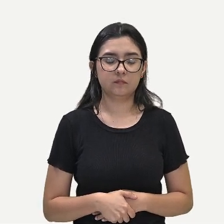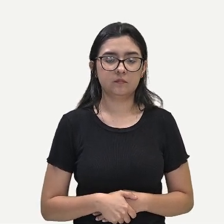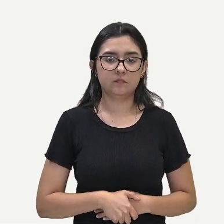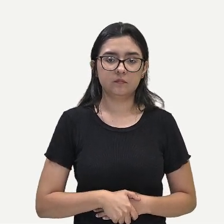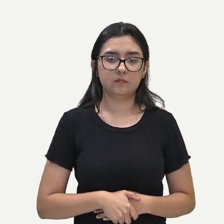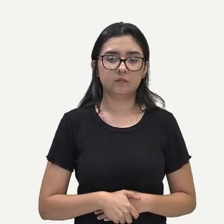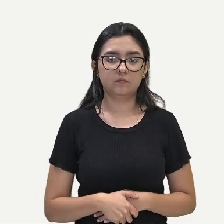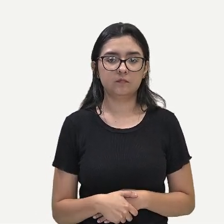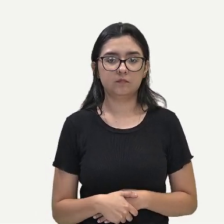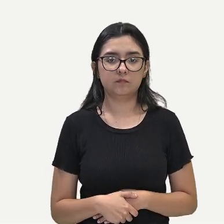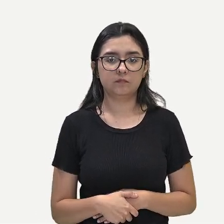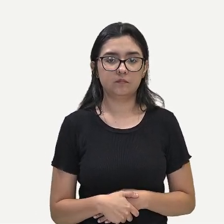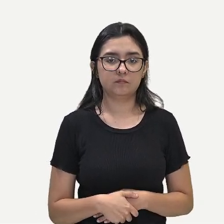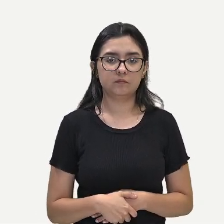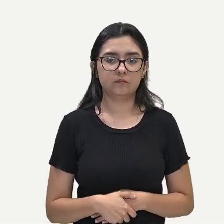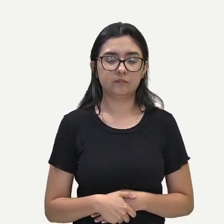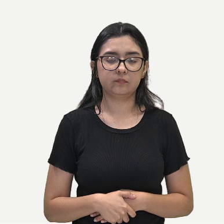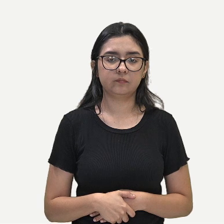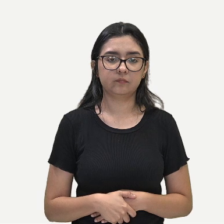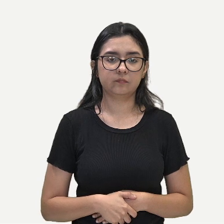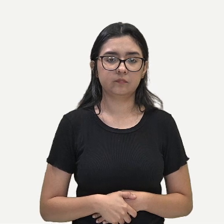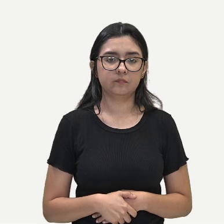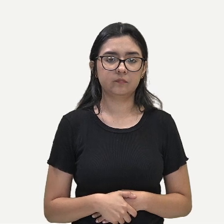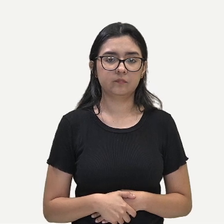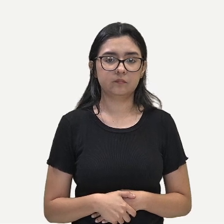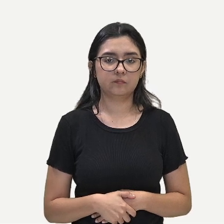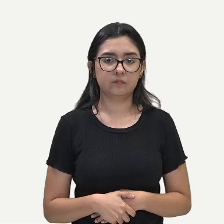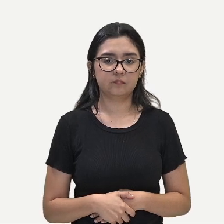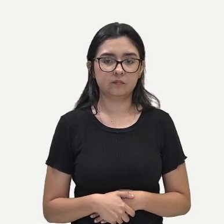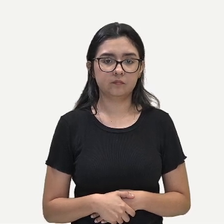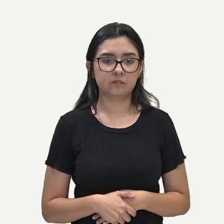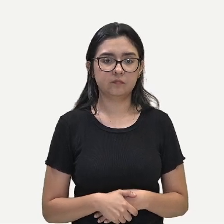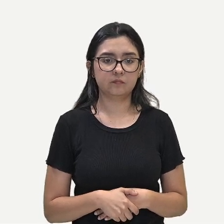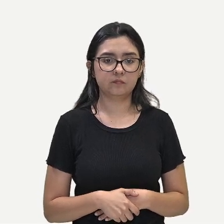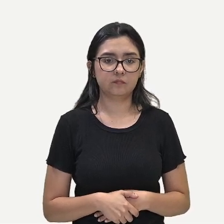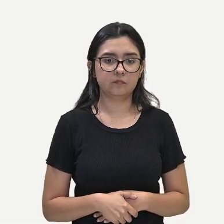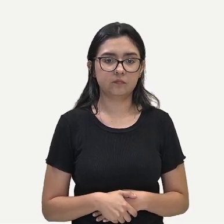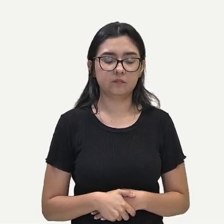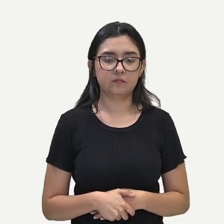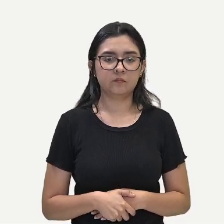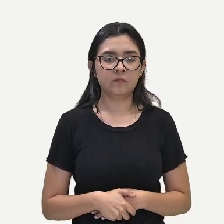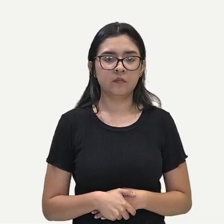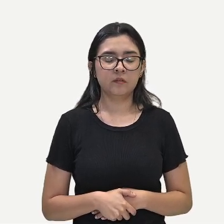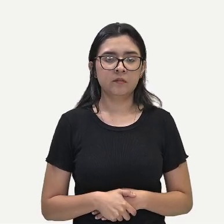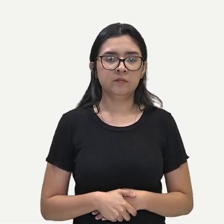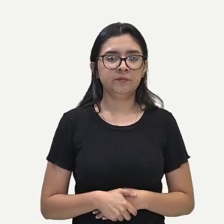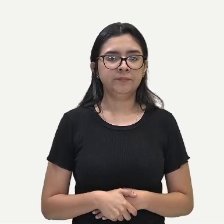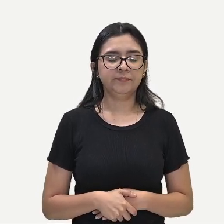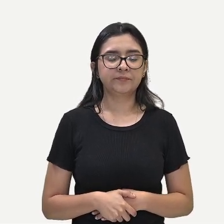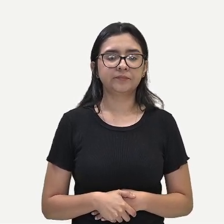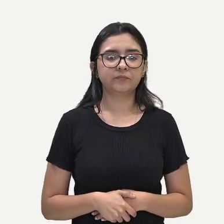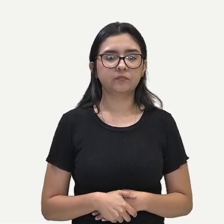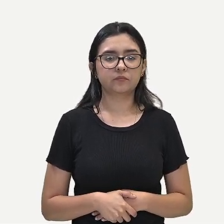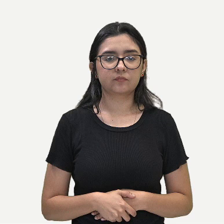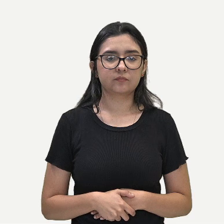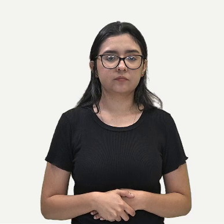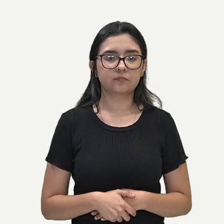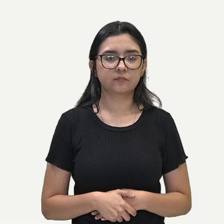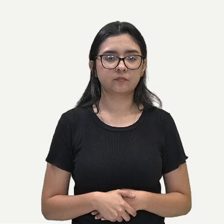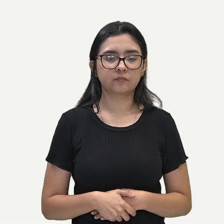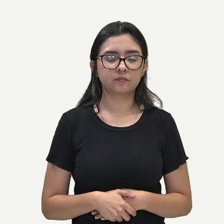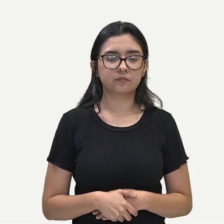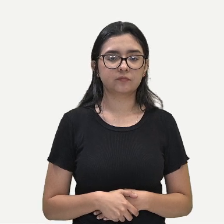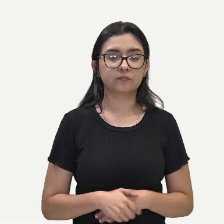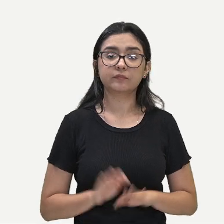raiz. Comprende la mayoría de los verbos irregulares em pretérito indefinido. Então,